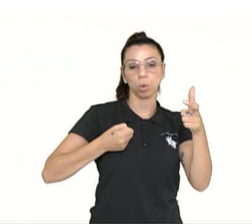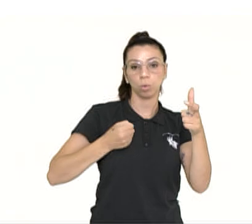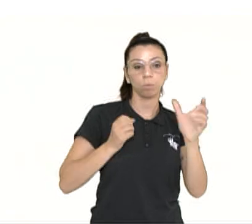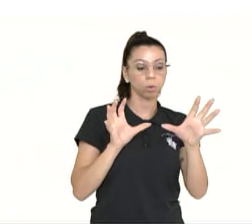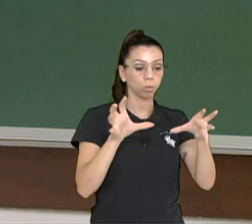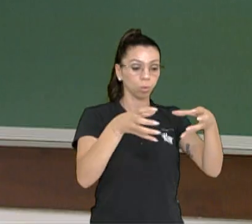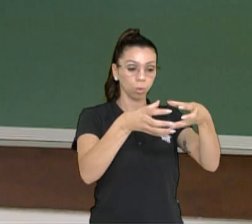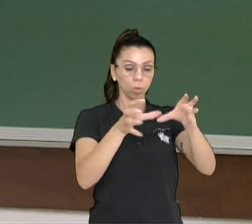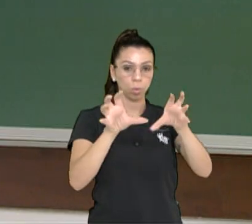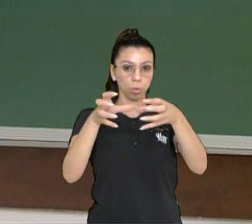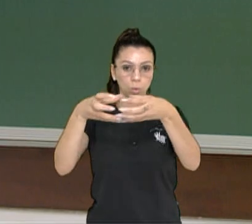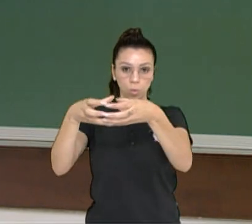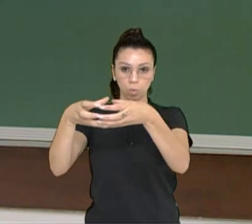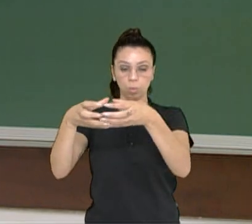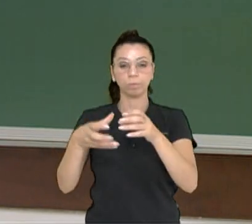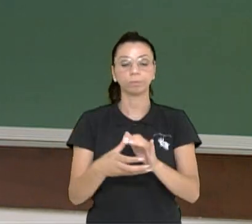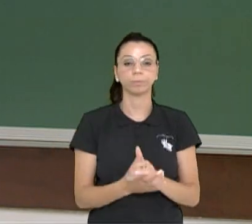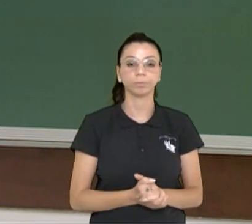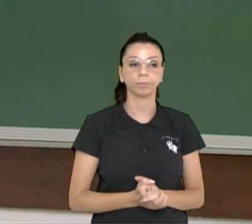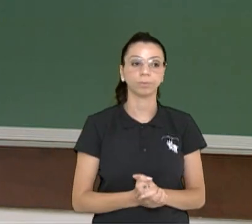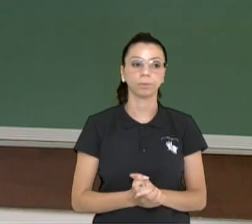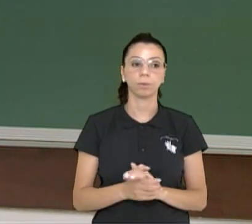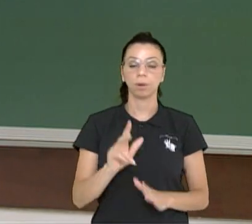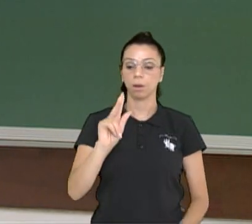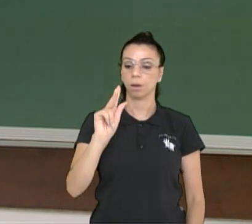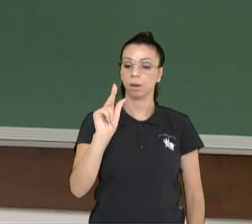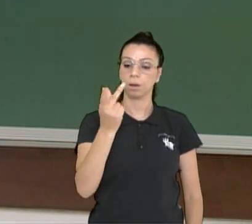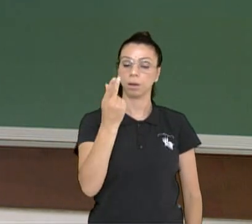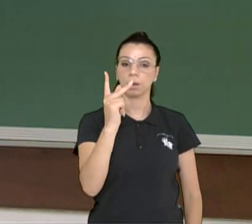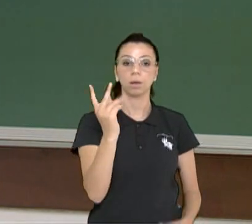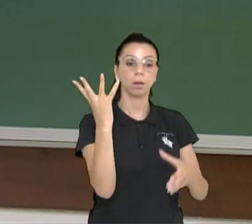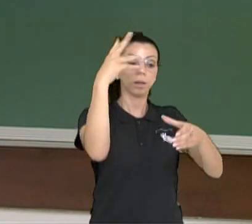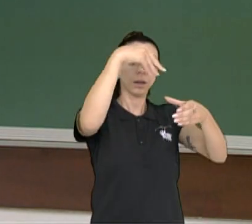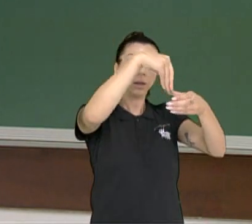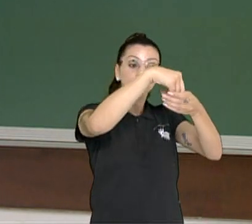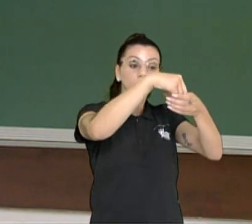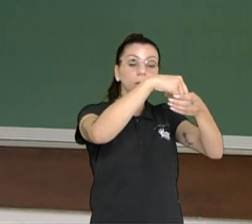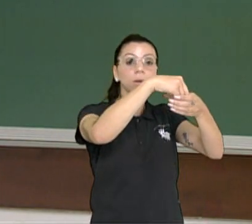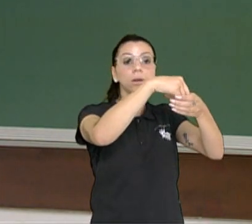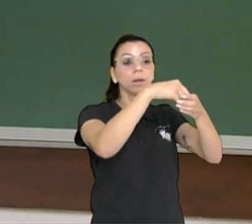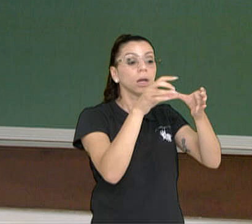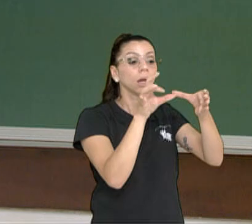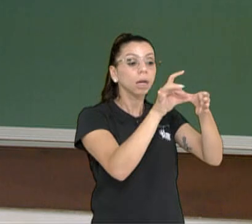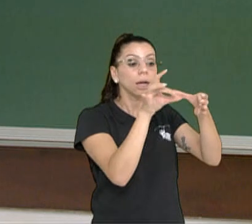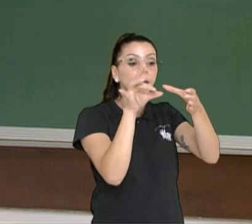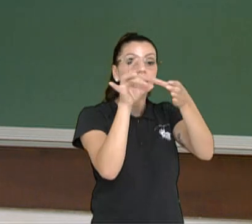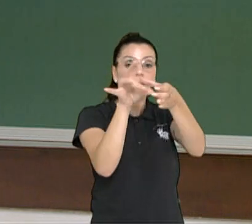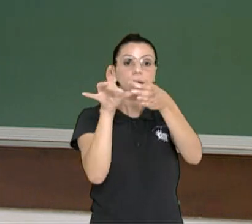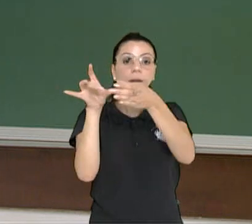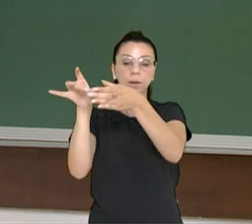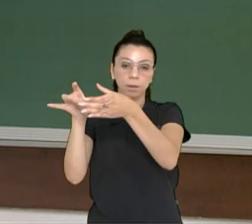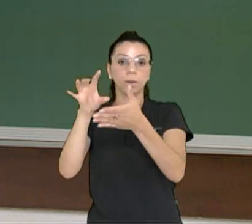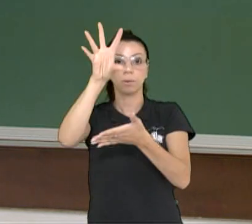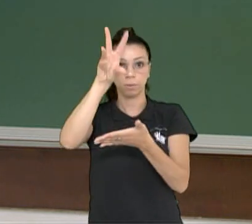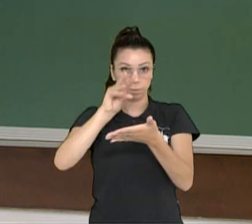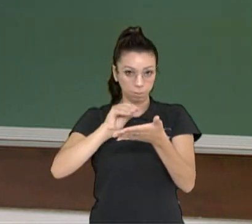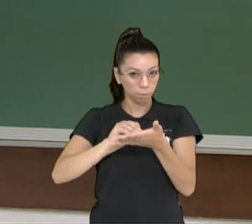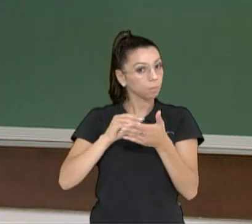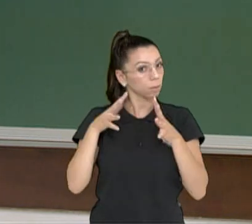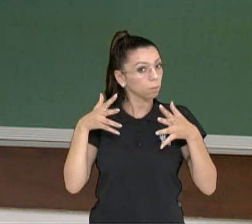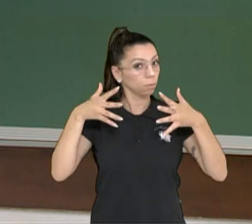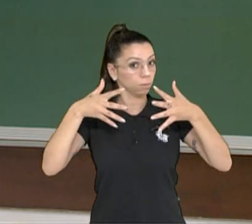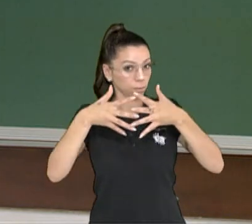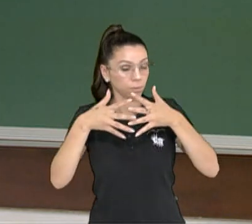classes. Pelo número de classes. H é o número de elementos de cada classe. Anota para você não se